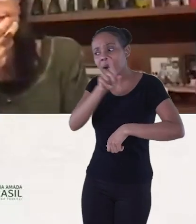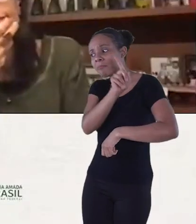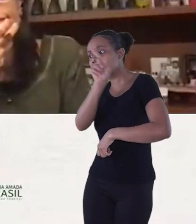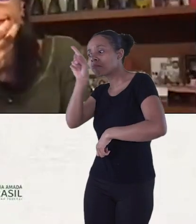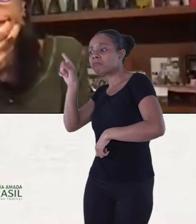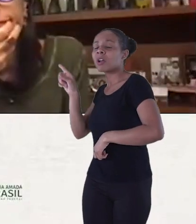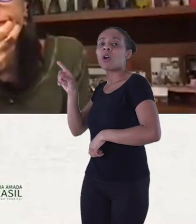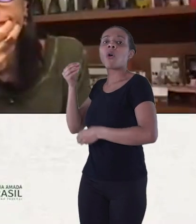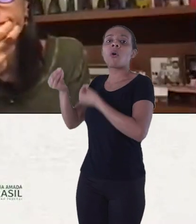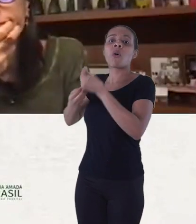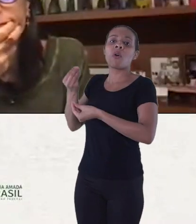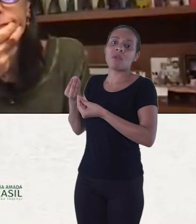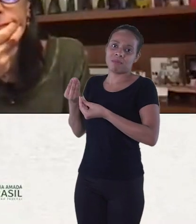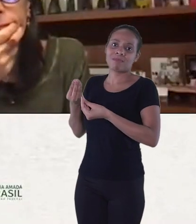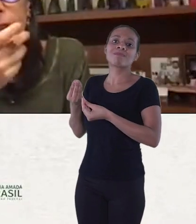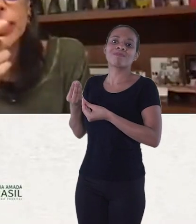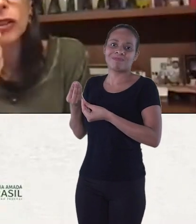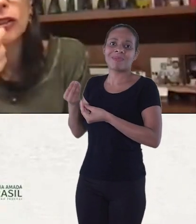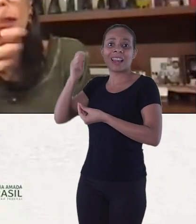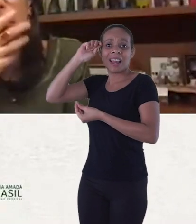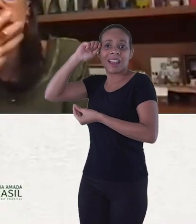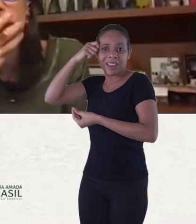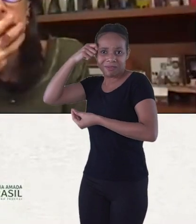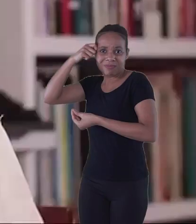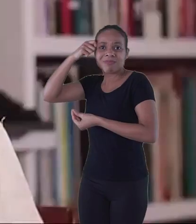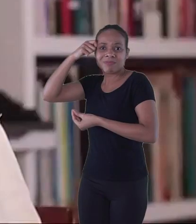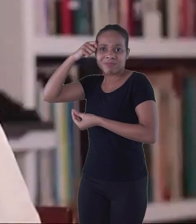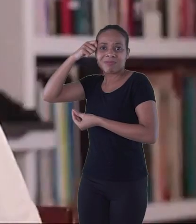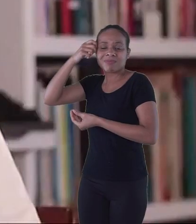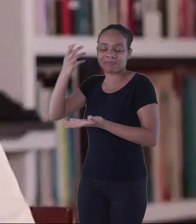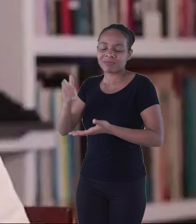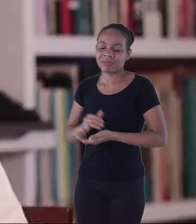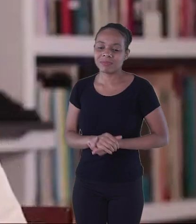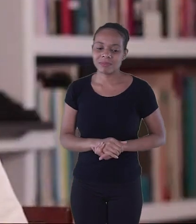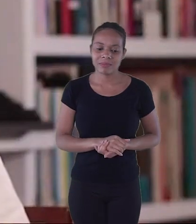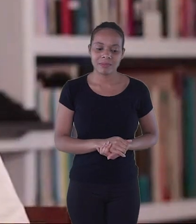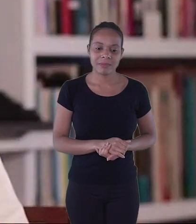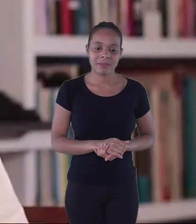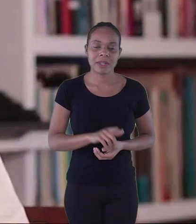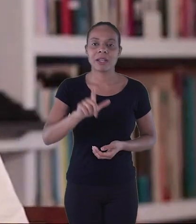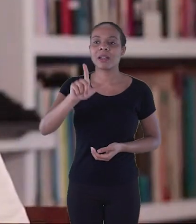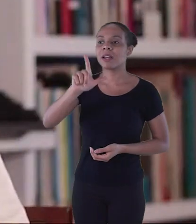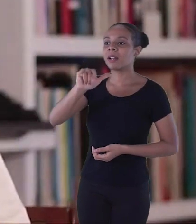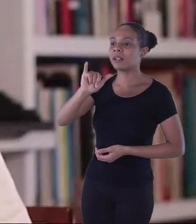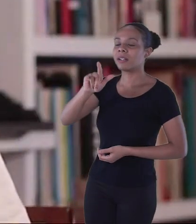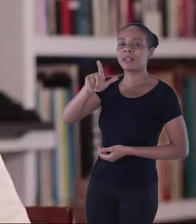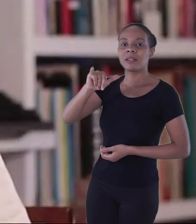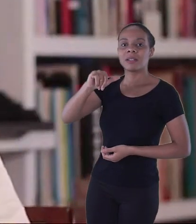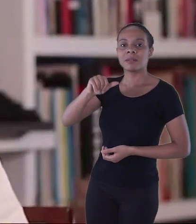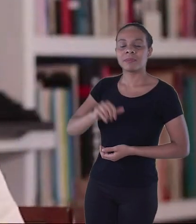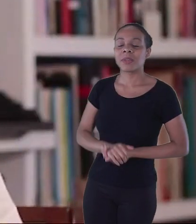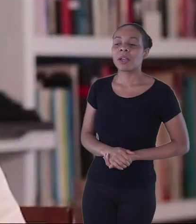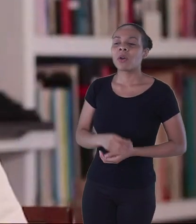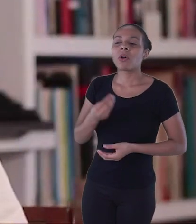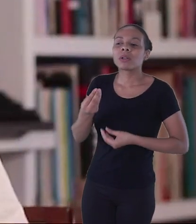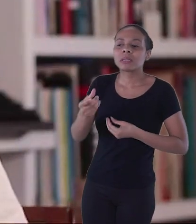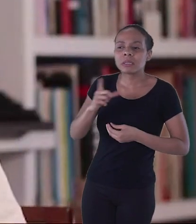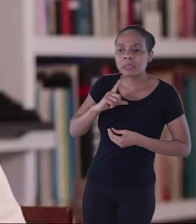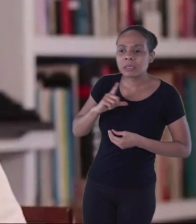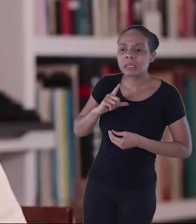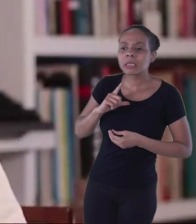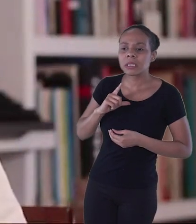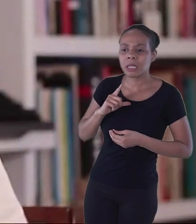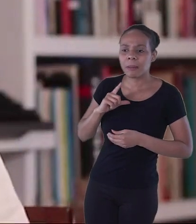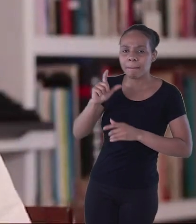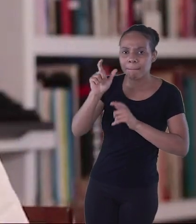escravizada. Lili, houve algum personagem, ou vários, que vocês fizeram ali uma correção de rota, do ponto de